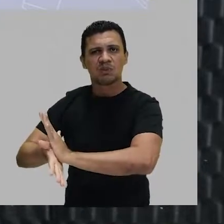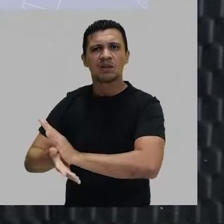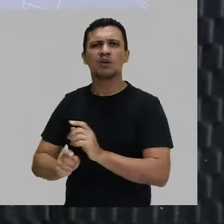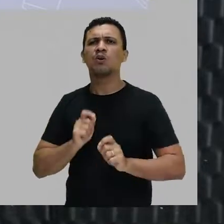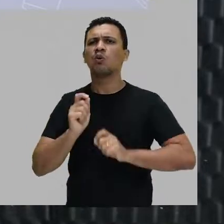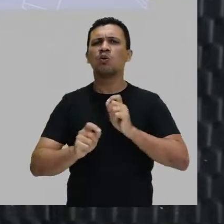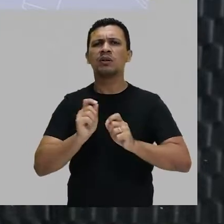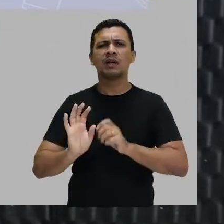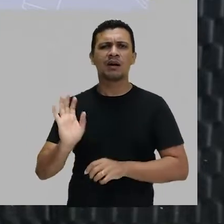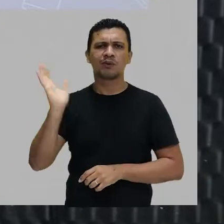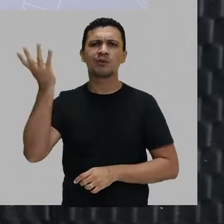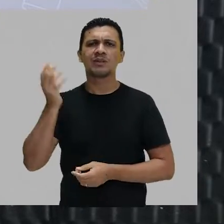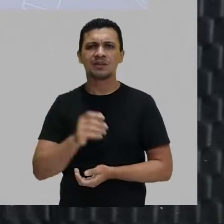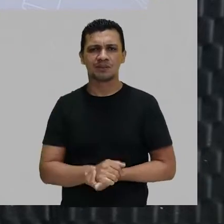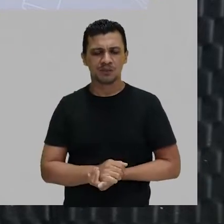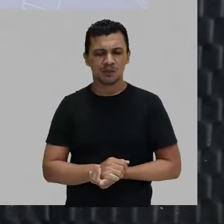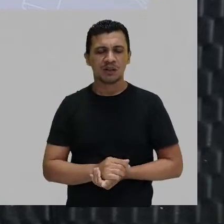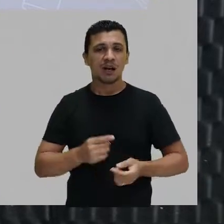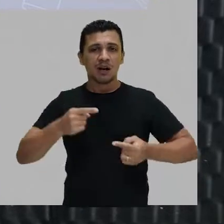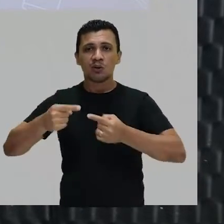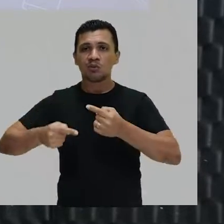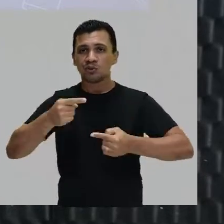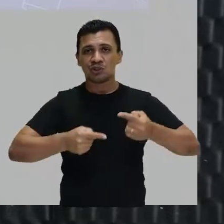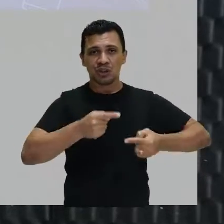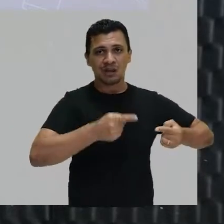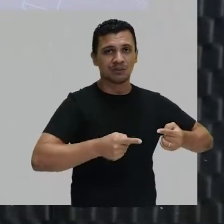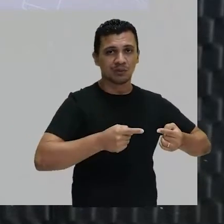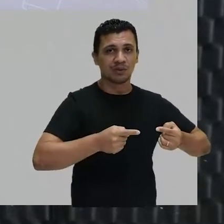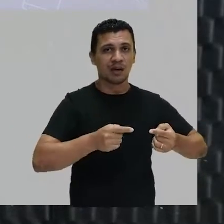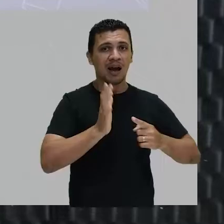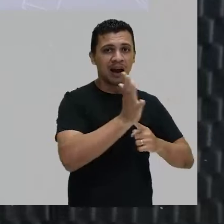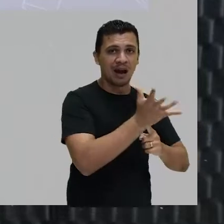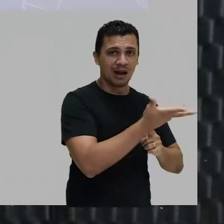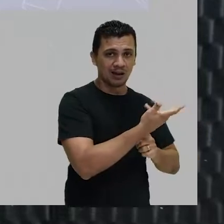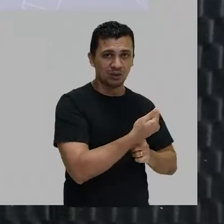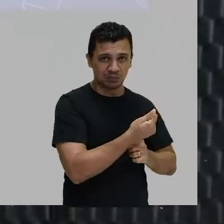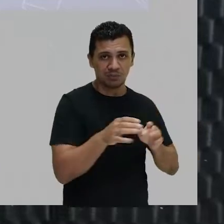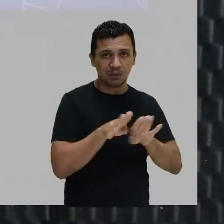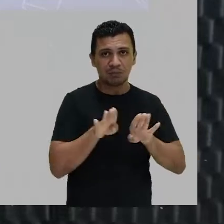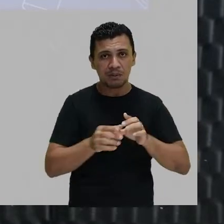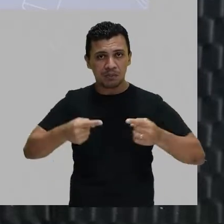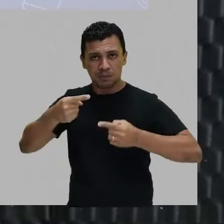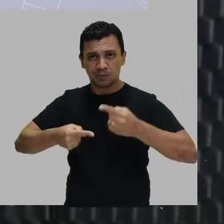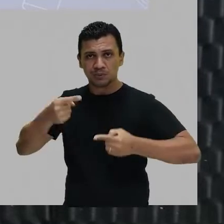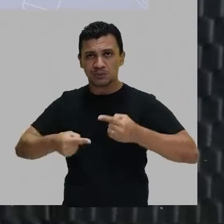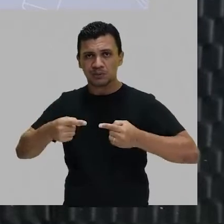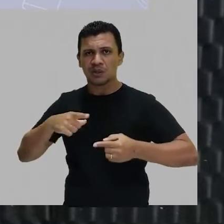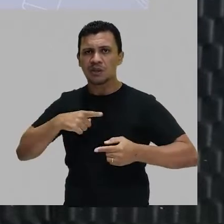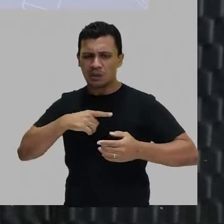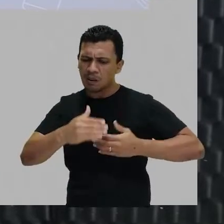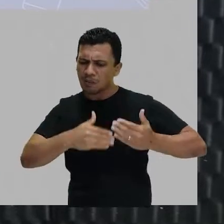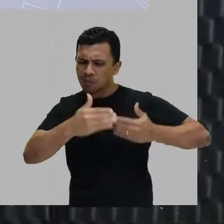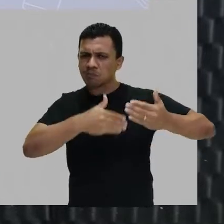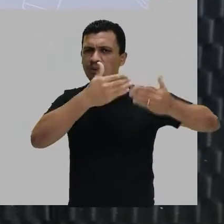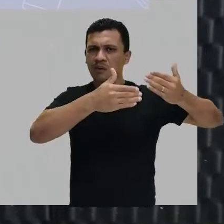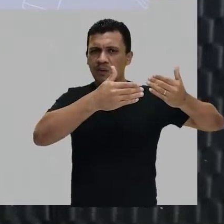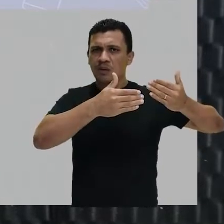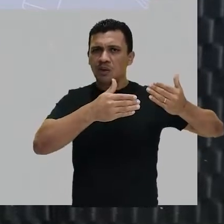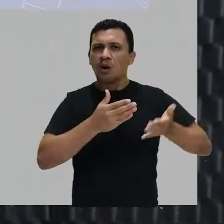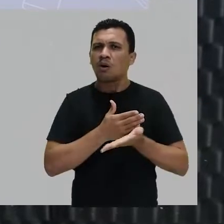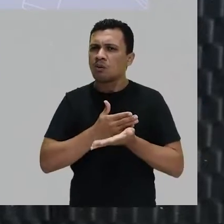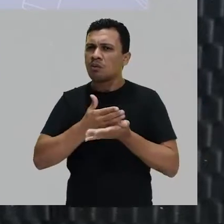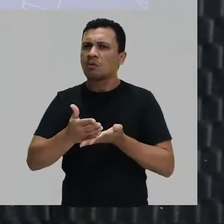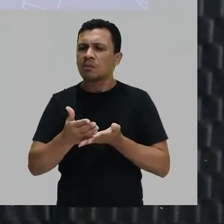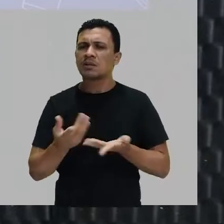tem? Um diálogo intenso entre a arte e a política. Isso vem desde a obra, né, do Vestido de Noiva, que começa a